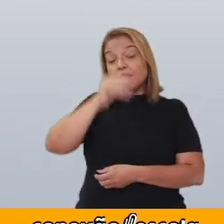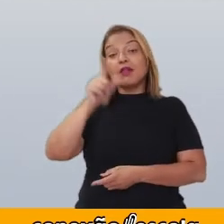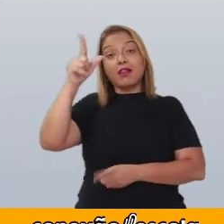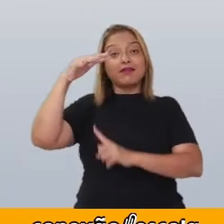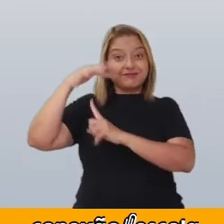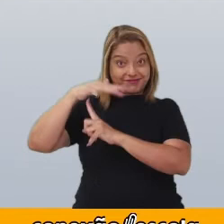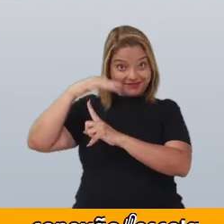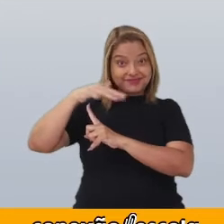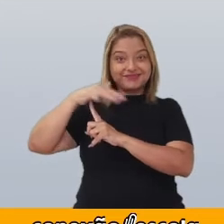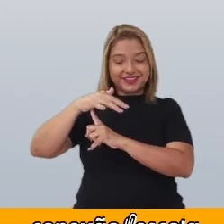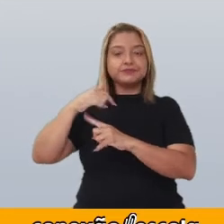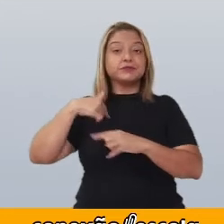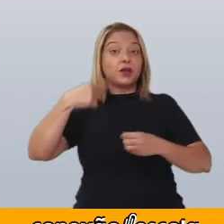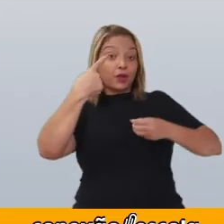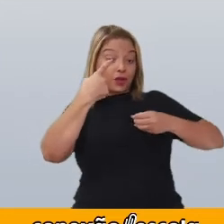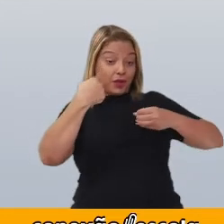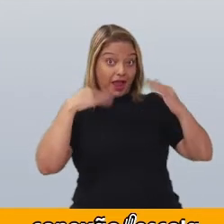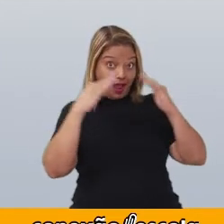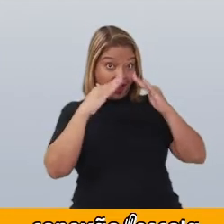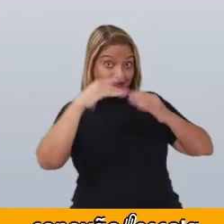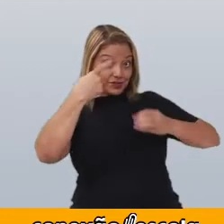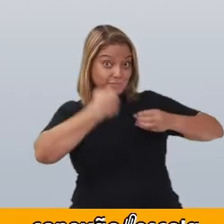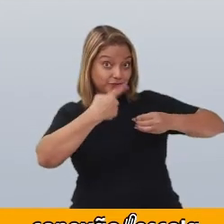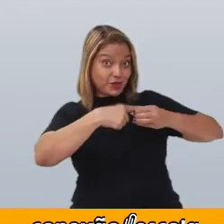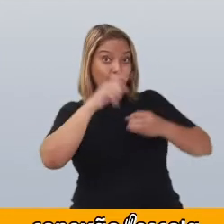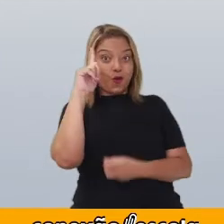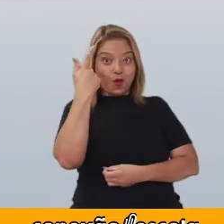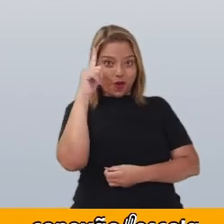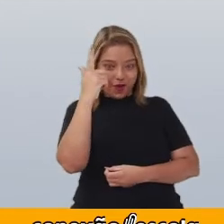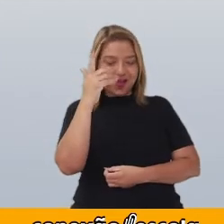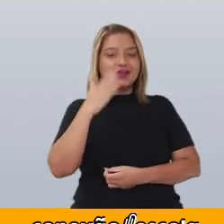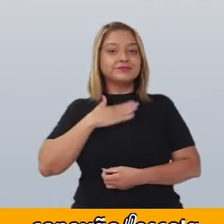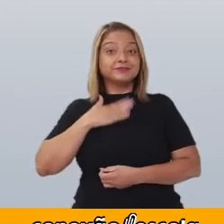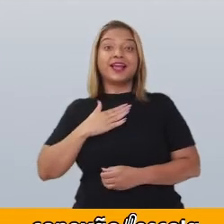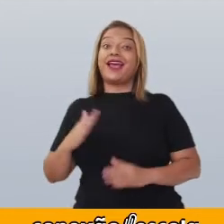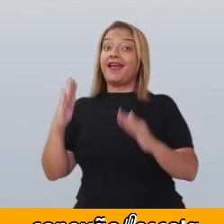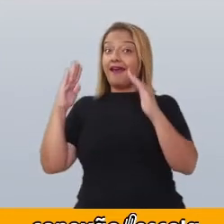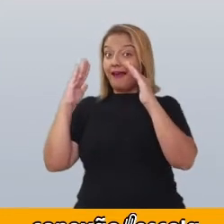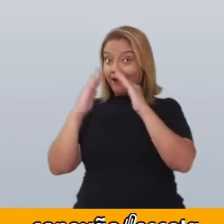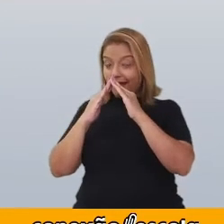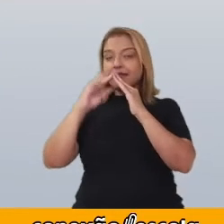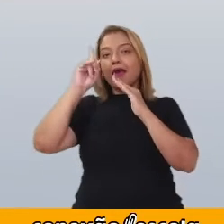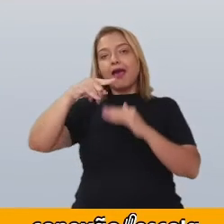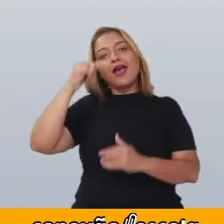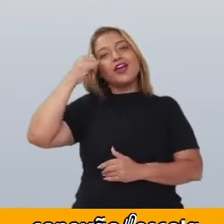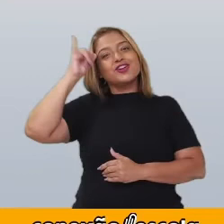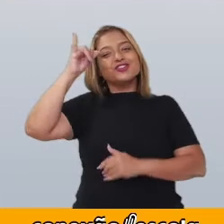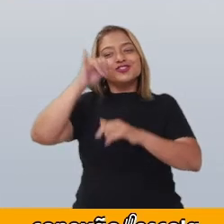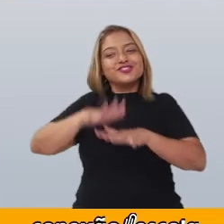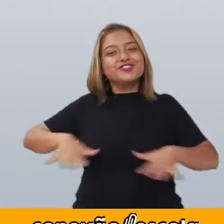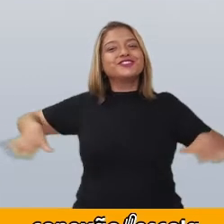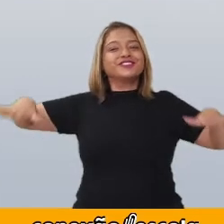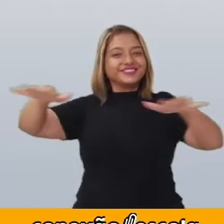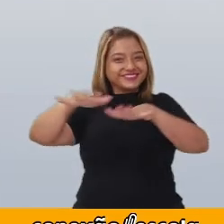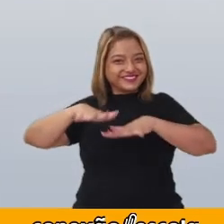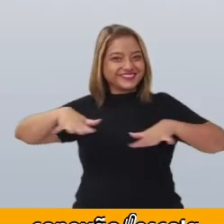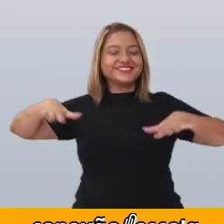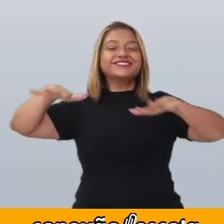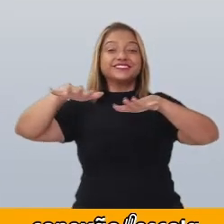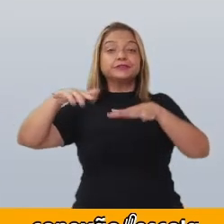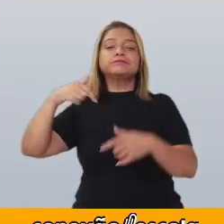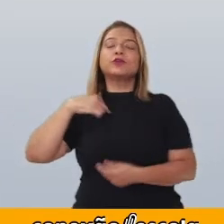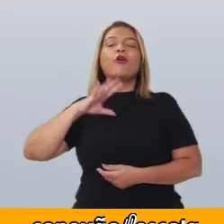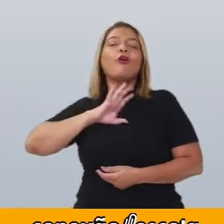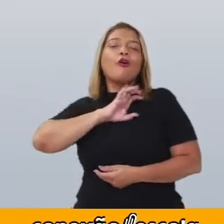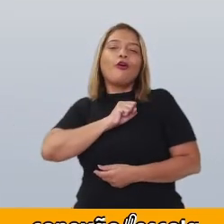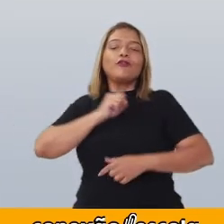Moramos no interior de Goiás. Minha casa fica em uma chácara. Gosto